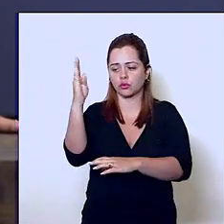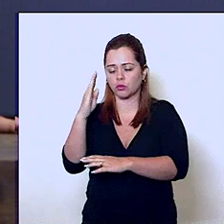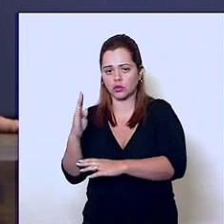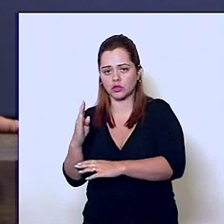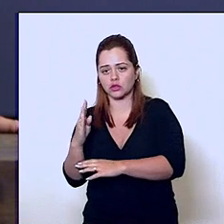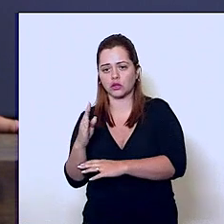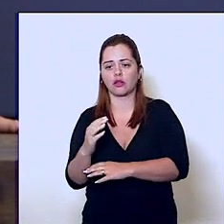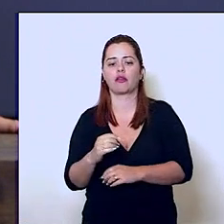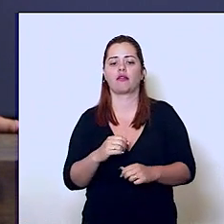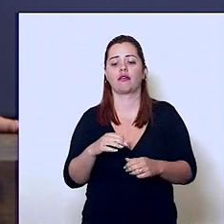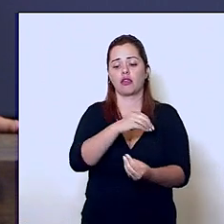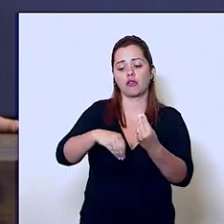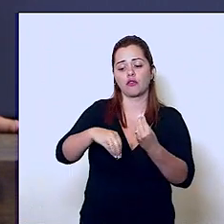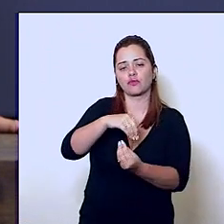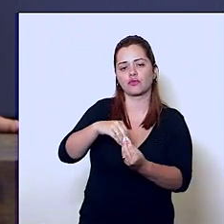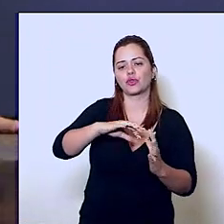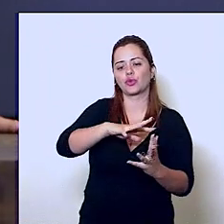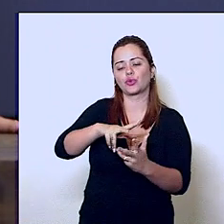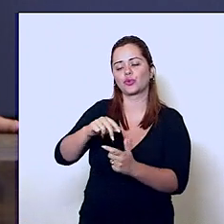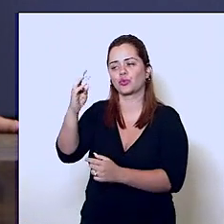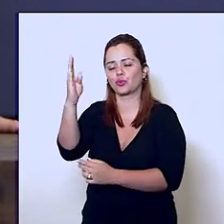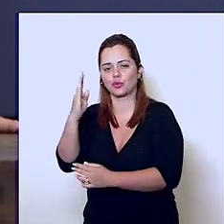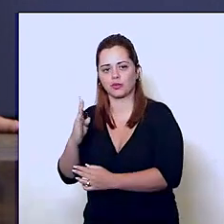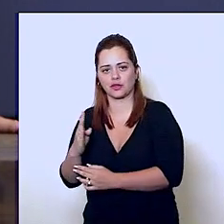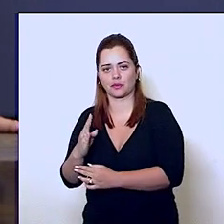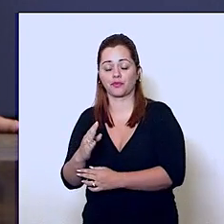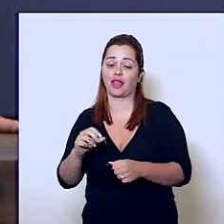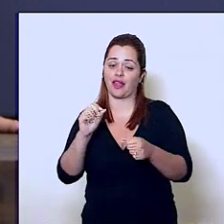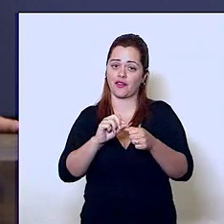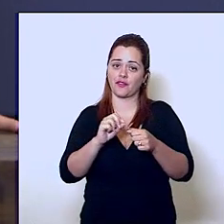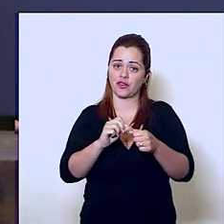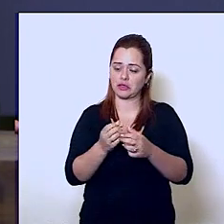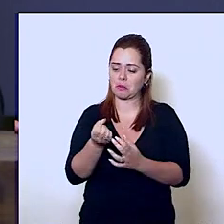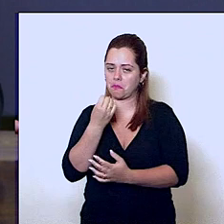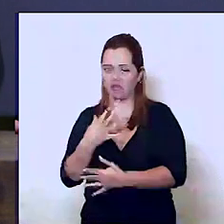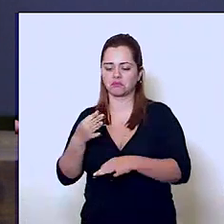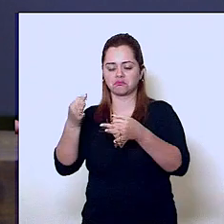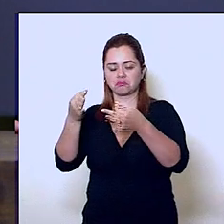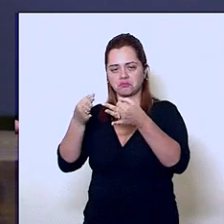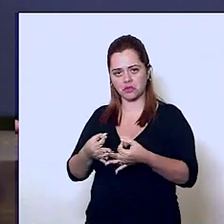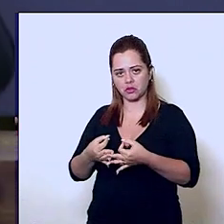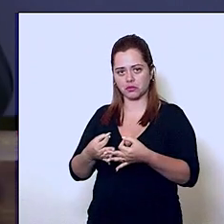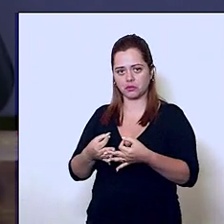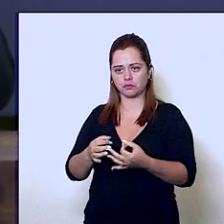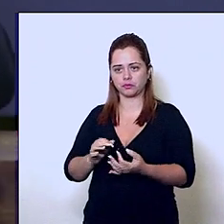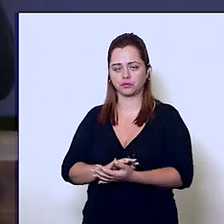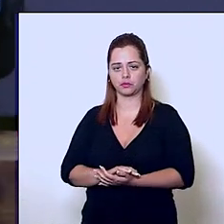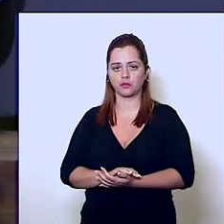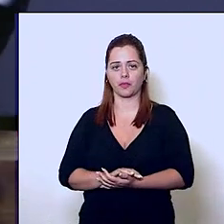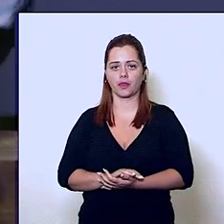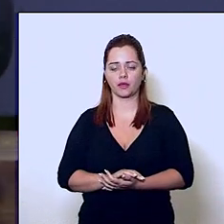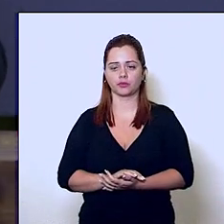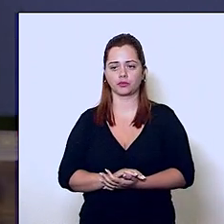brasileiro. Então, ele fazia isso com uma maestria que, certamente, por esse traço, né, além